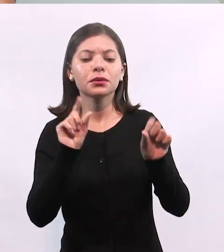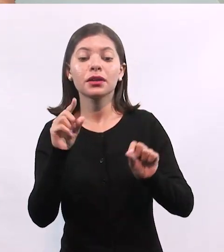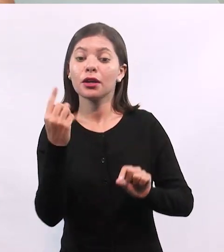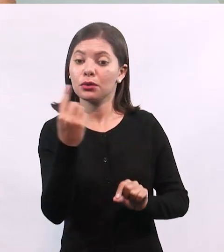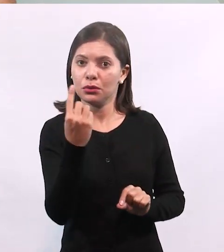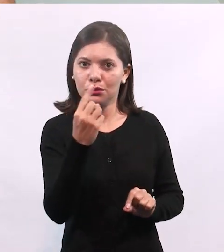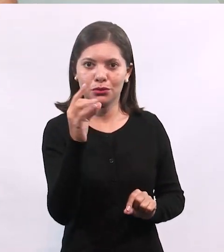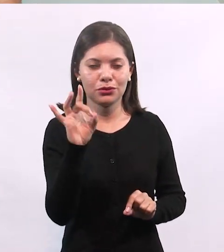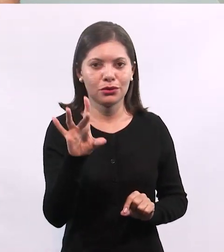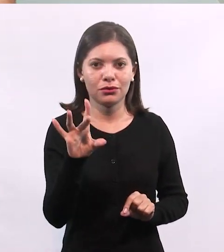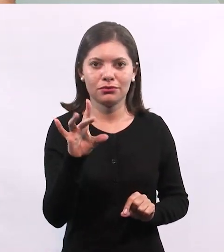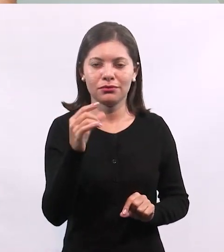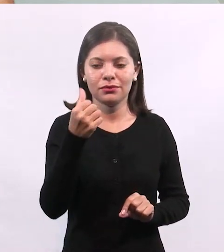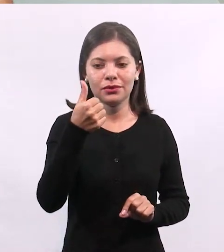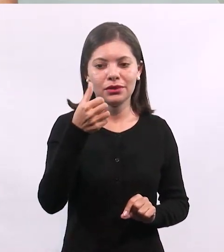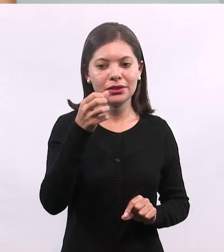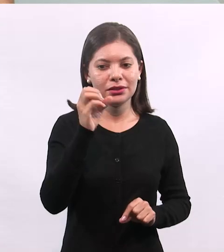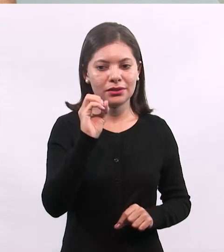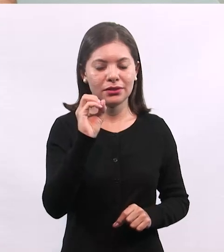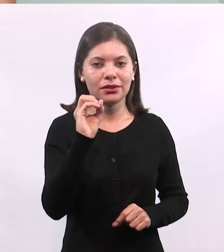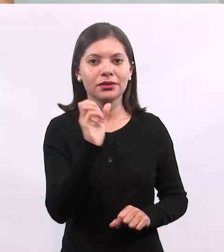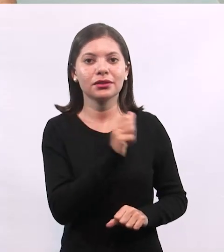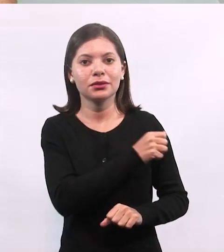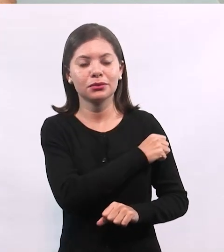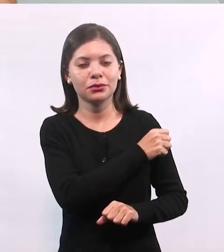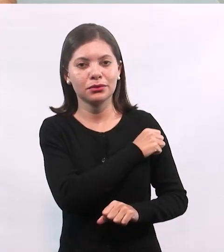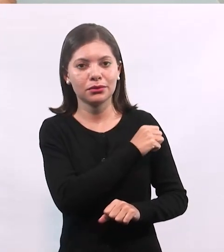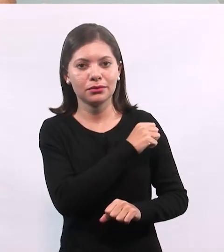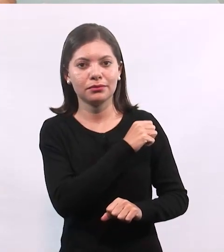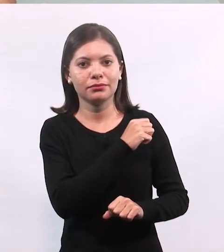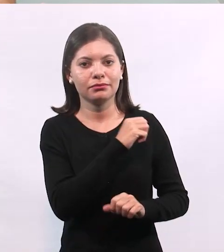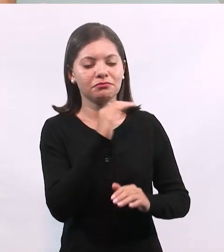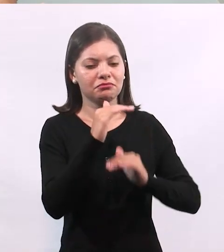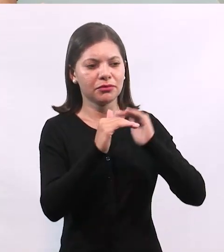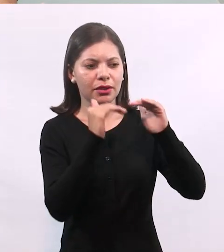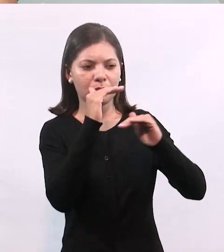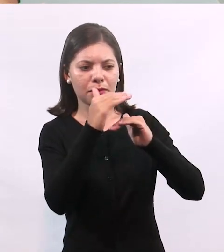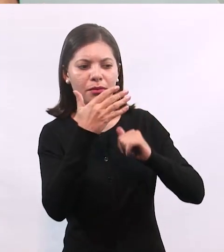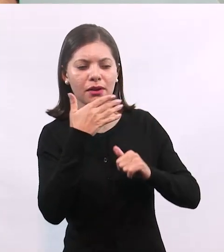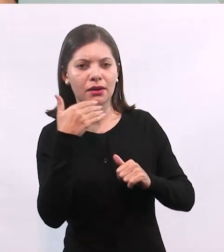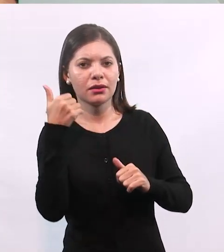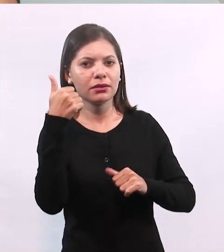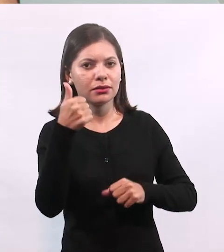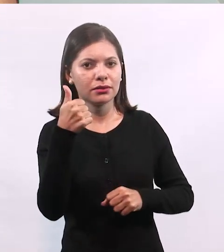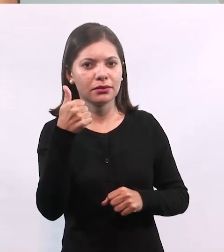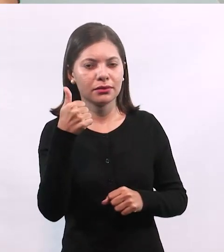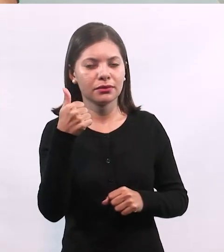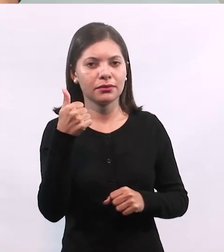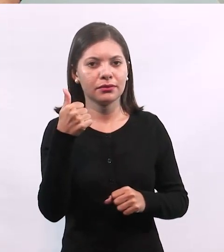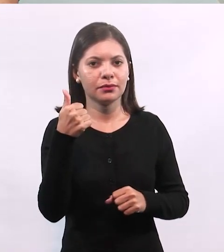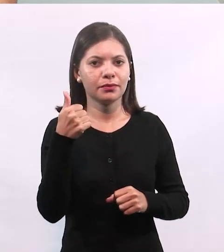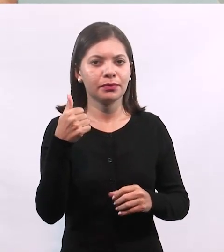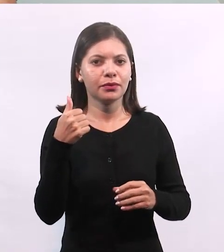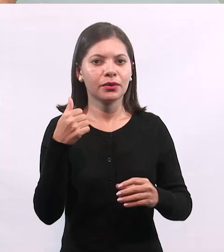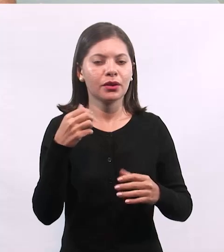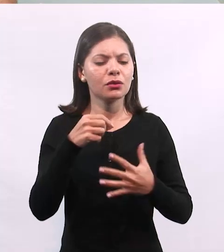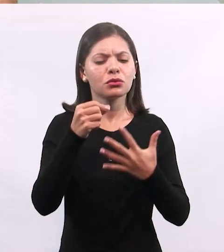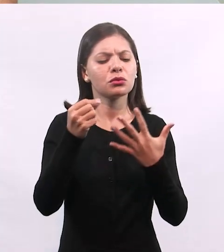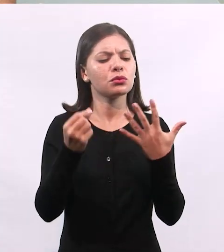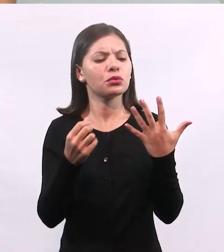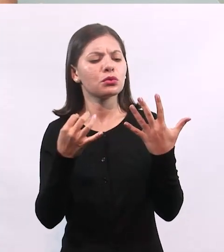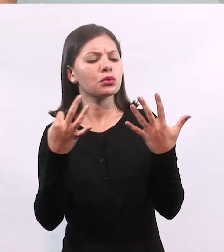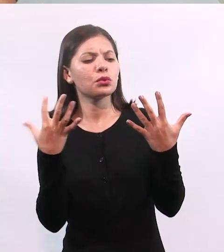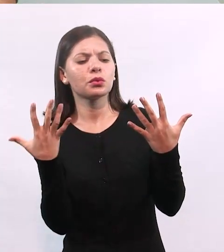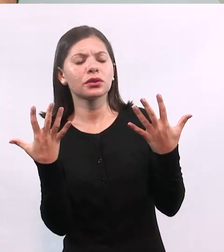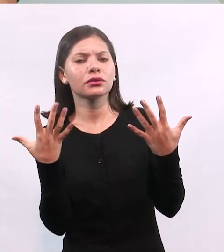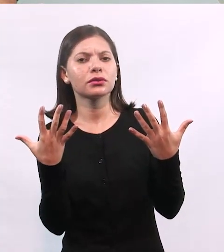escolher um daqueles 10 alunos que tem um Bom desempenho mas eu vou escolher dentre 25 então quantos